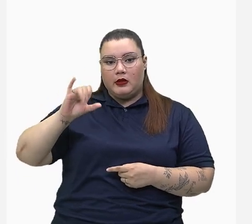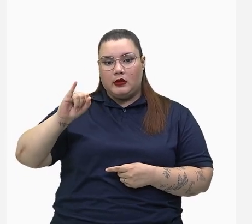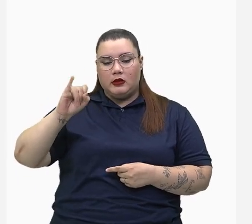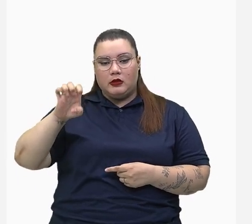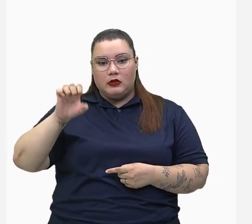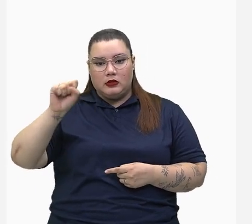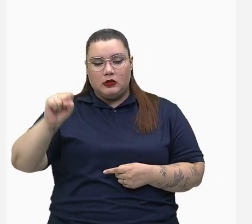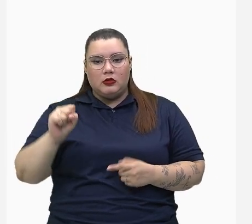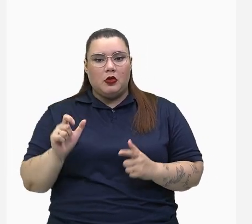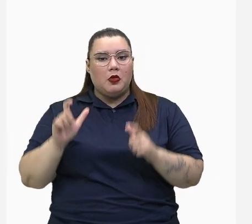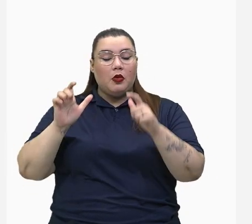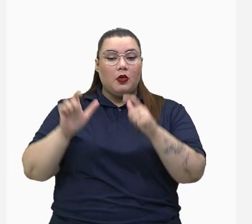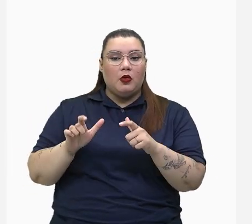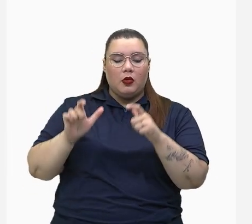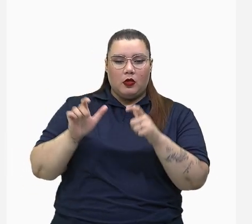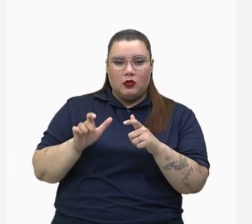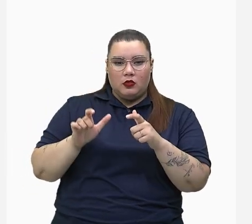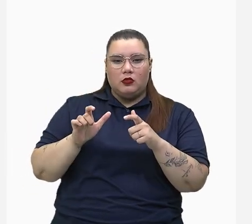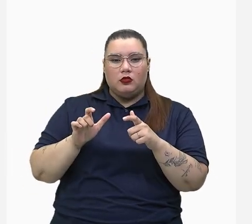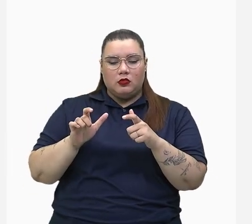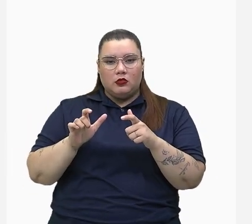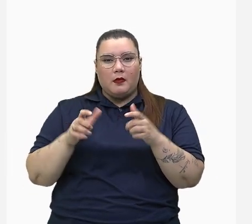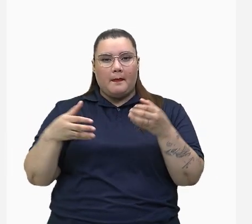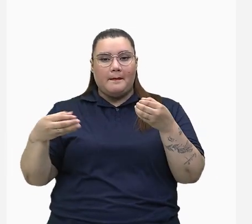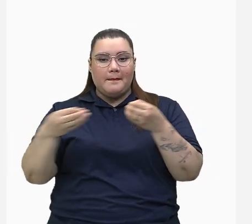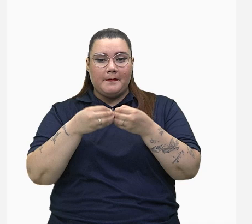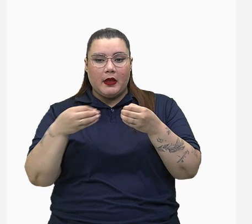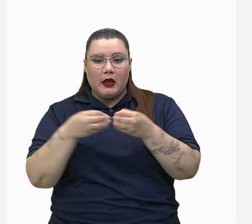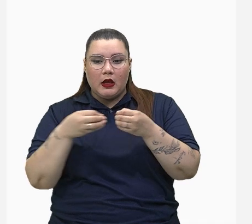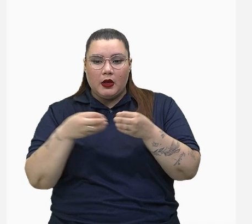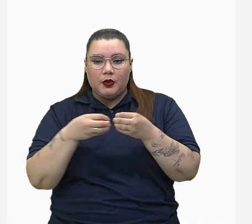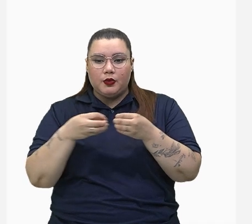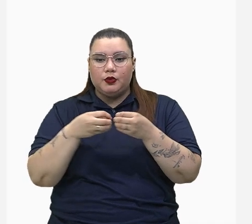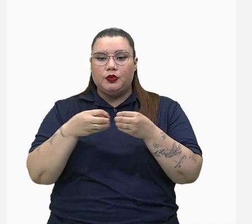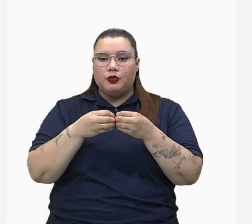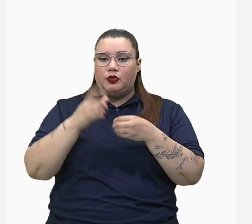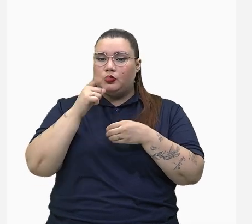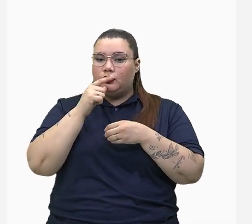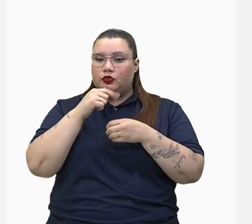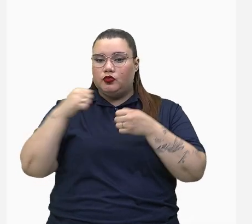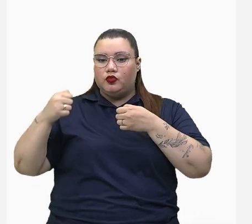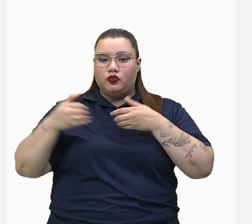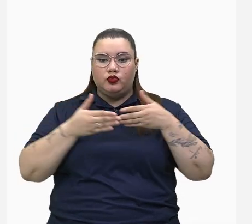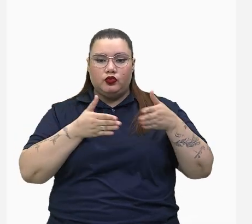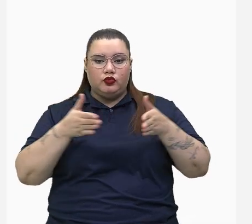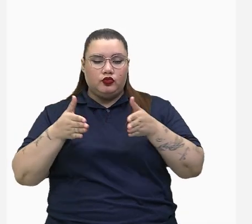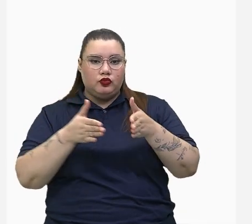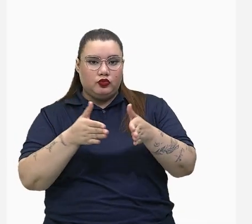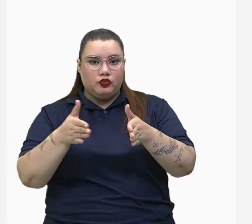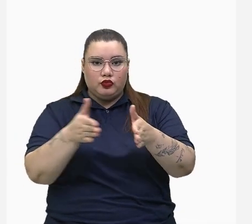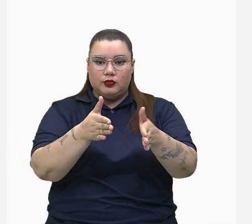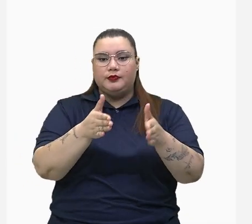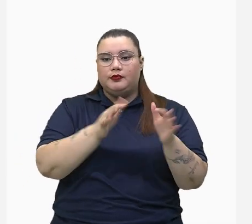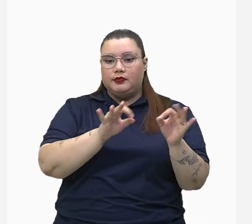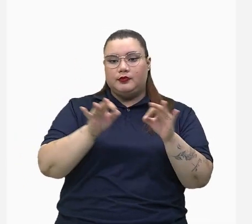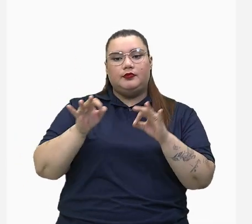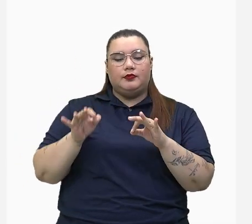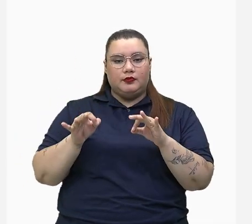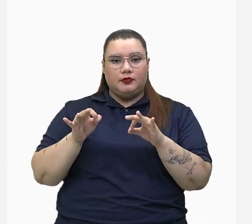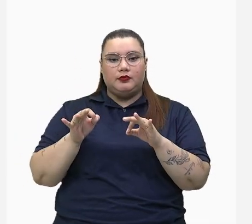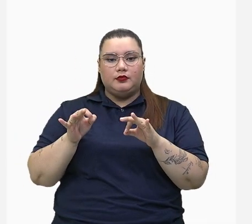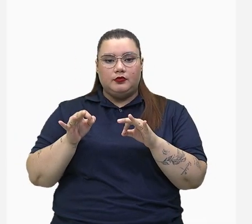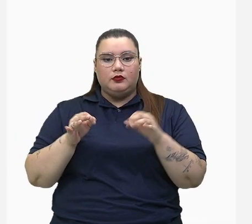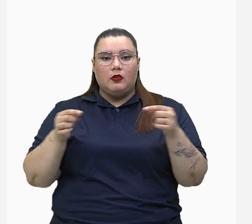elas estão localizadas ao centro da região, elas estão próximas aos rios,